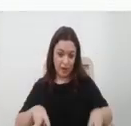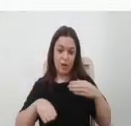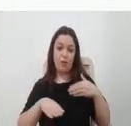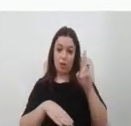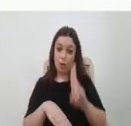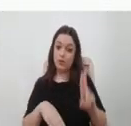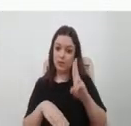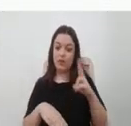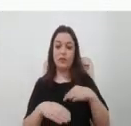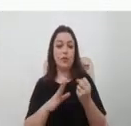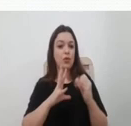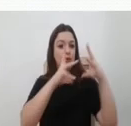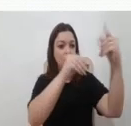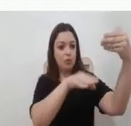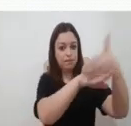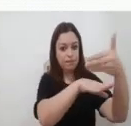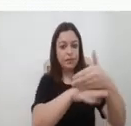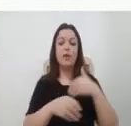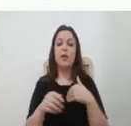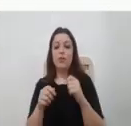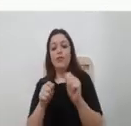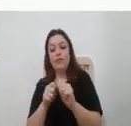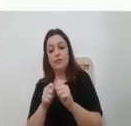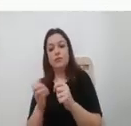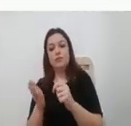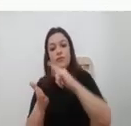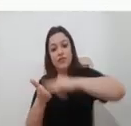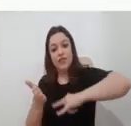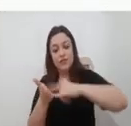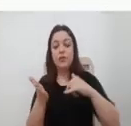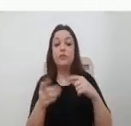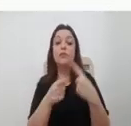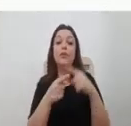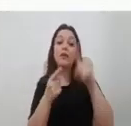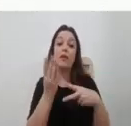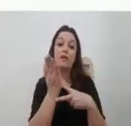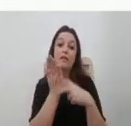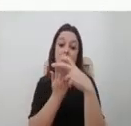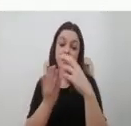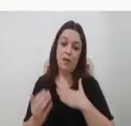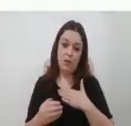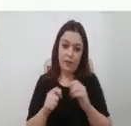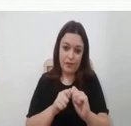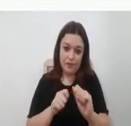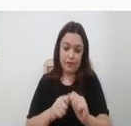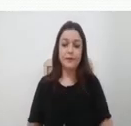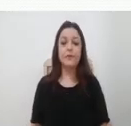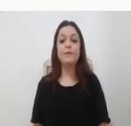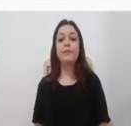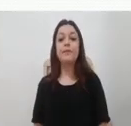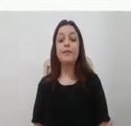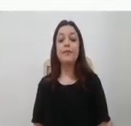da Universidade Federal do Paraná, em 2018, que foi a minha pesquisa de iniciação científica.